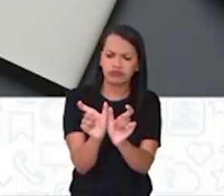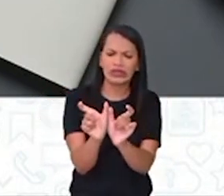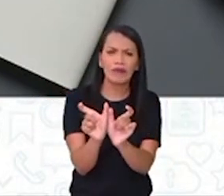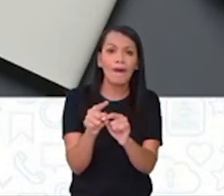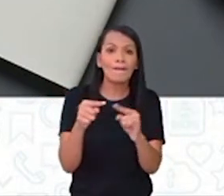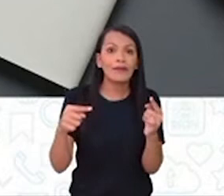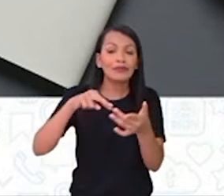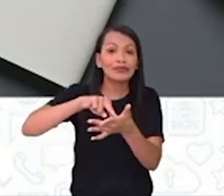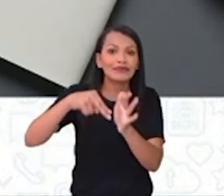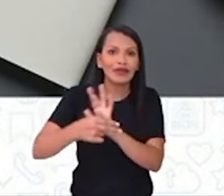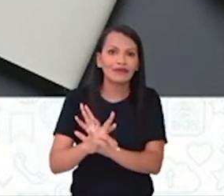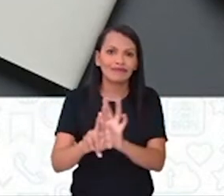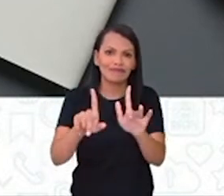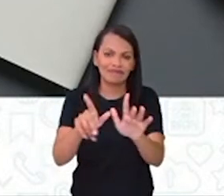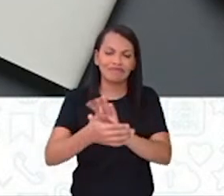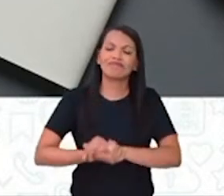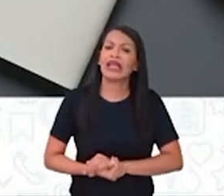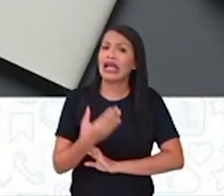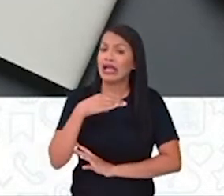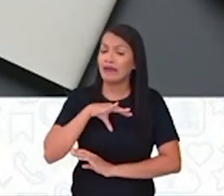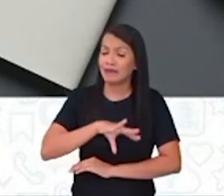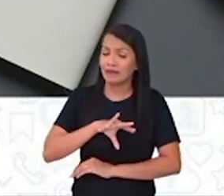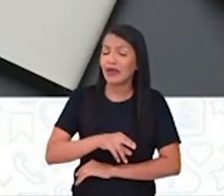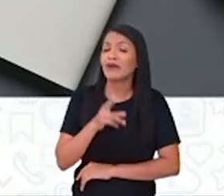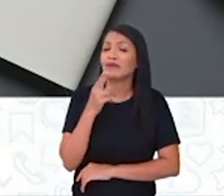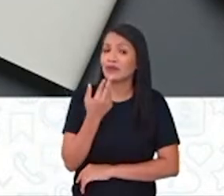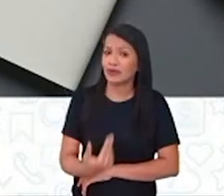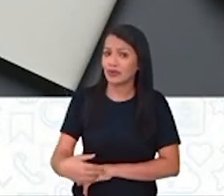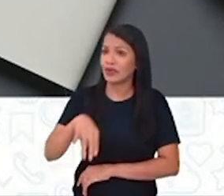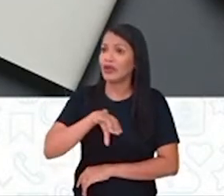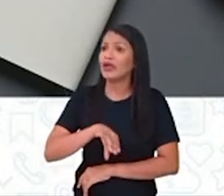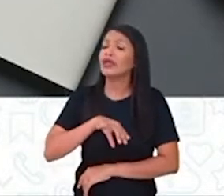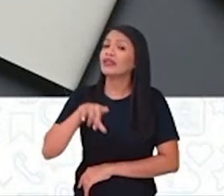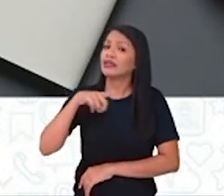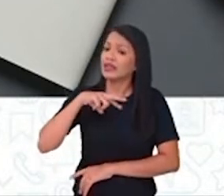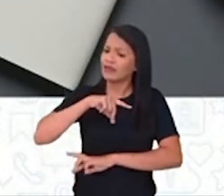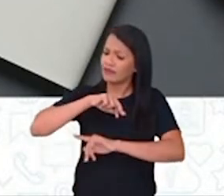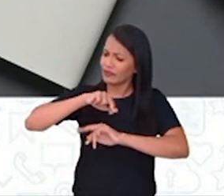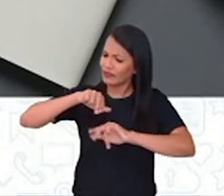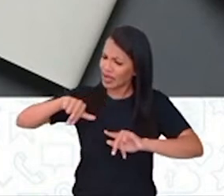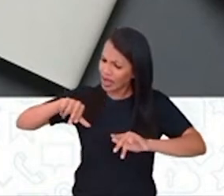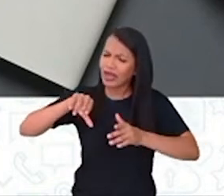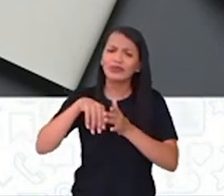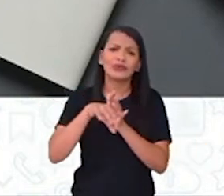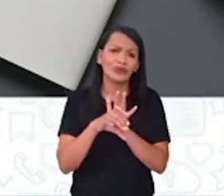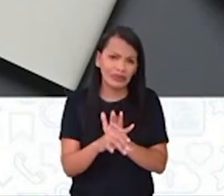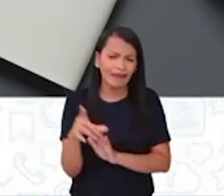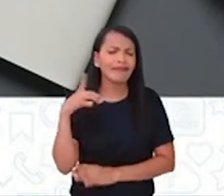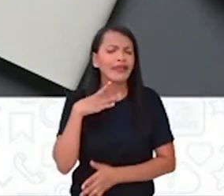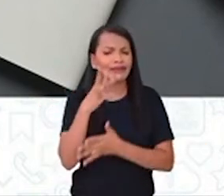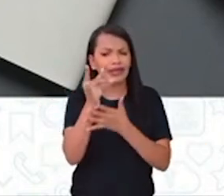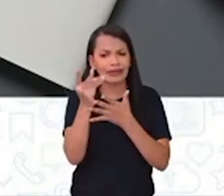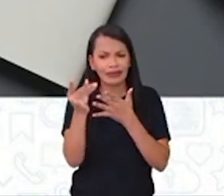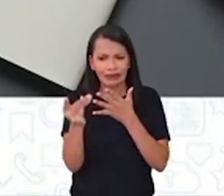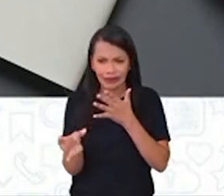né, professora Viviane, que a língua portuguesa ela não cansa de ter mais conceitos, de ter mais detalhezinhos.